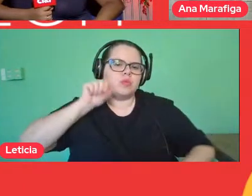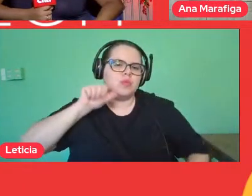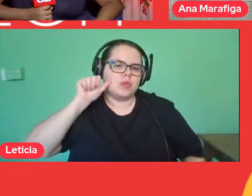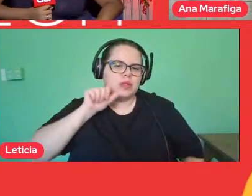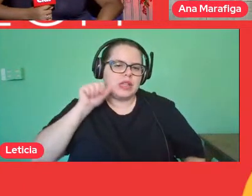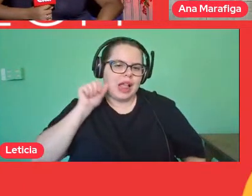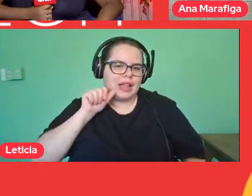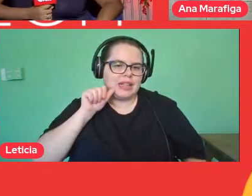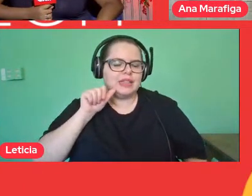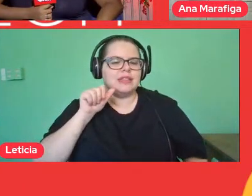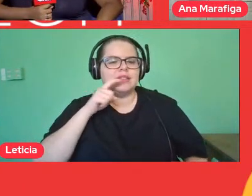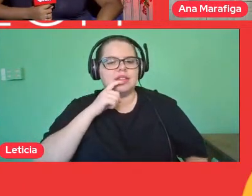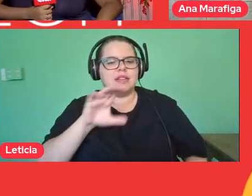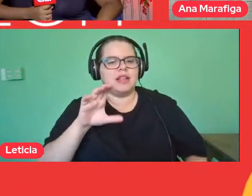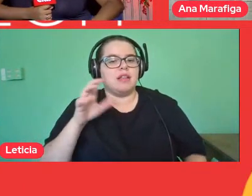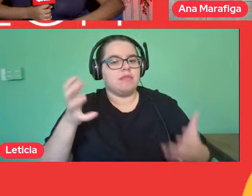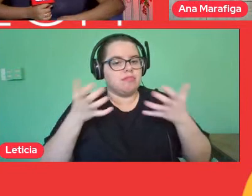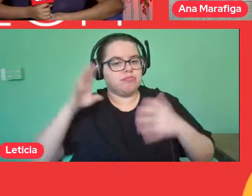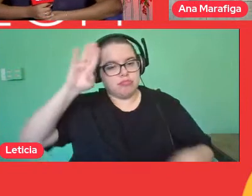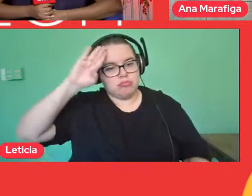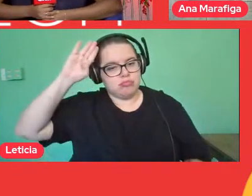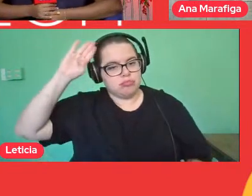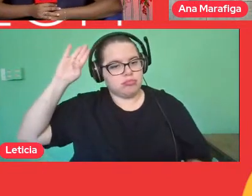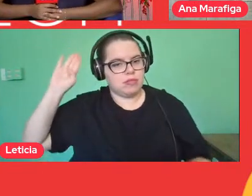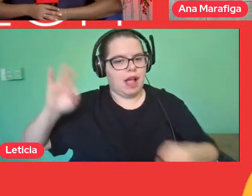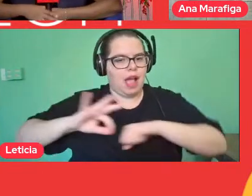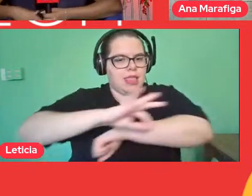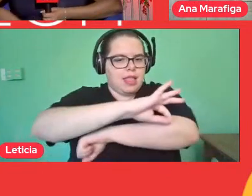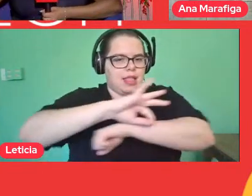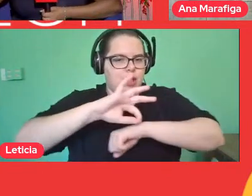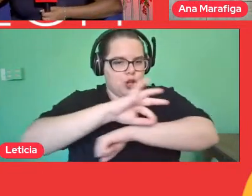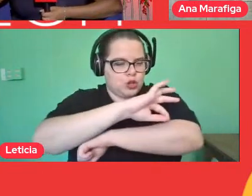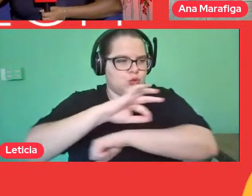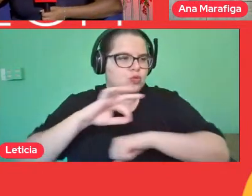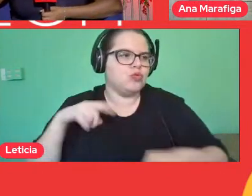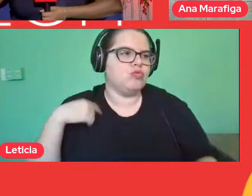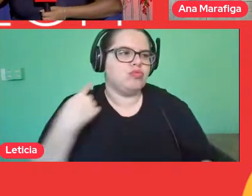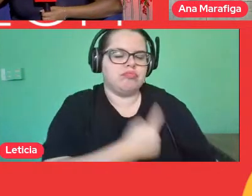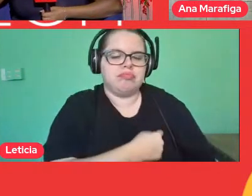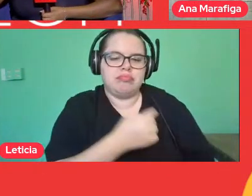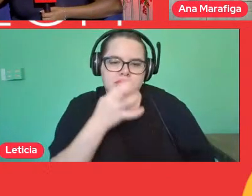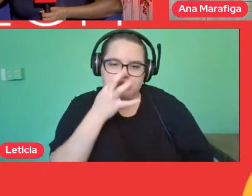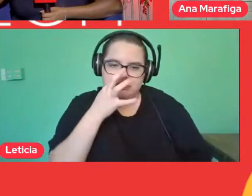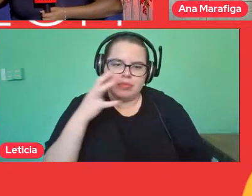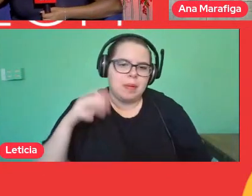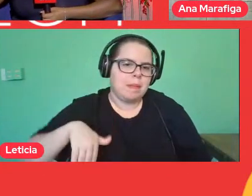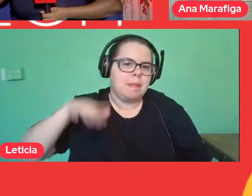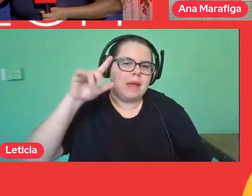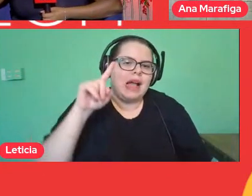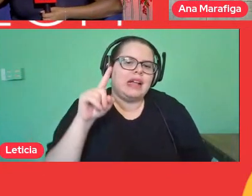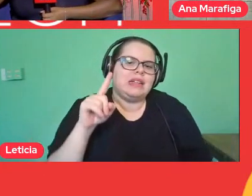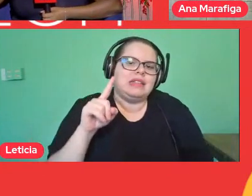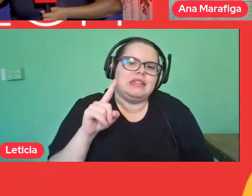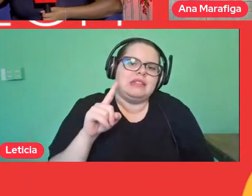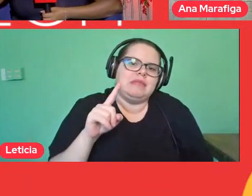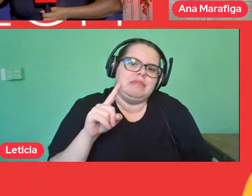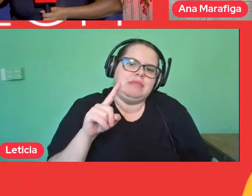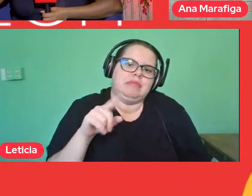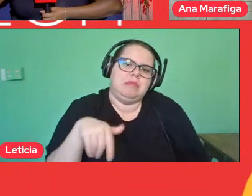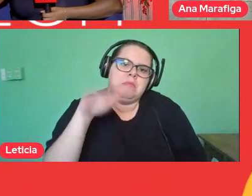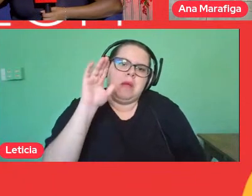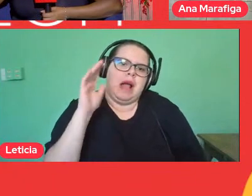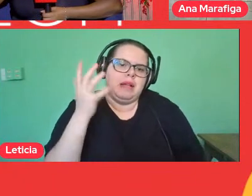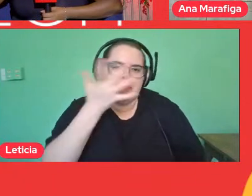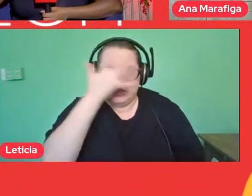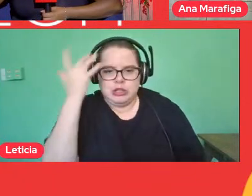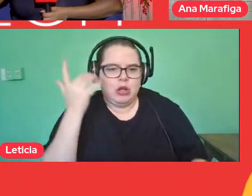que quisessem participar de uma academia de arquitetura, né? E, surpreendentemente, a gente teve mais de 6 vezes mais